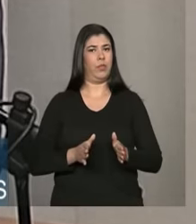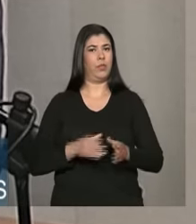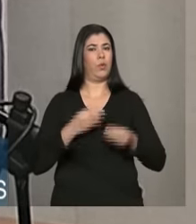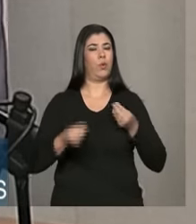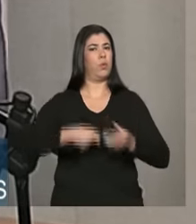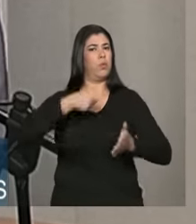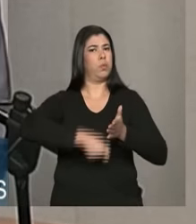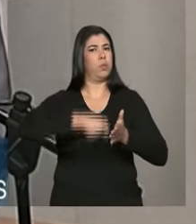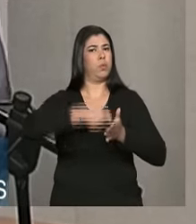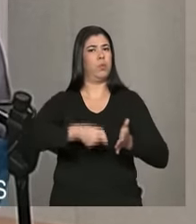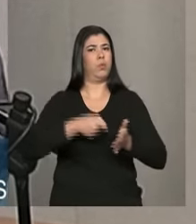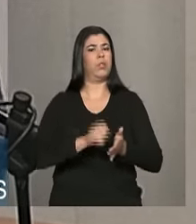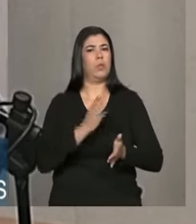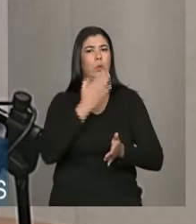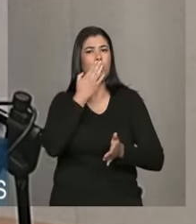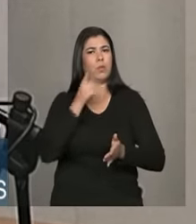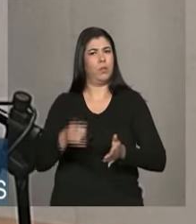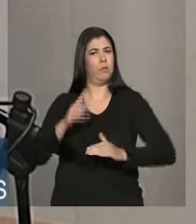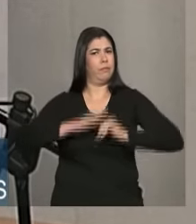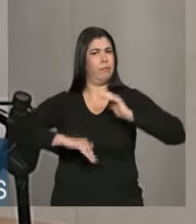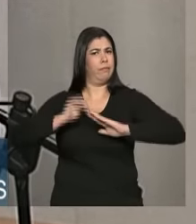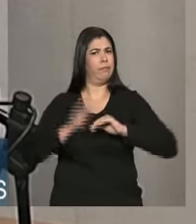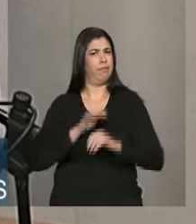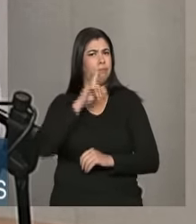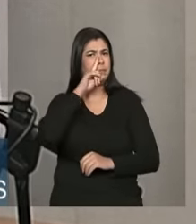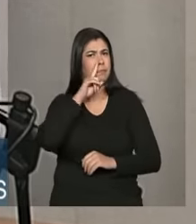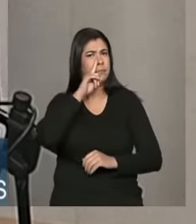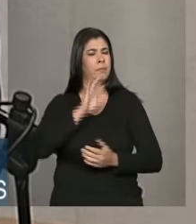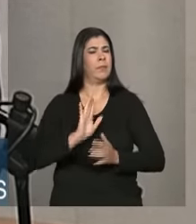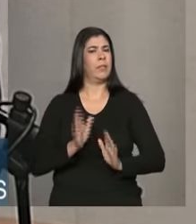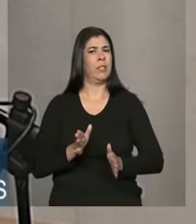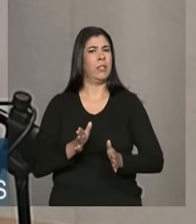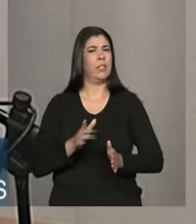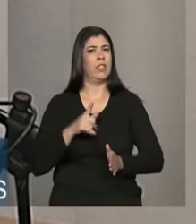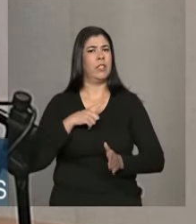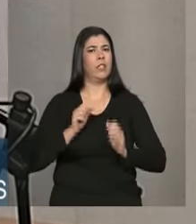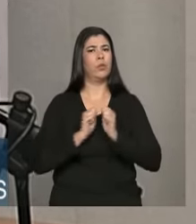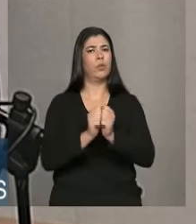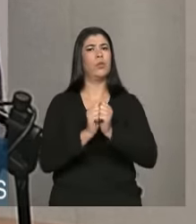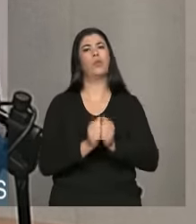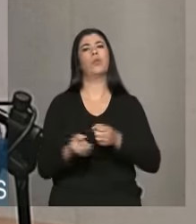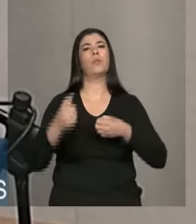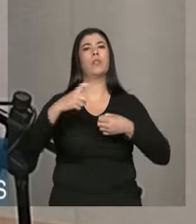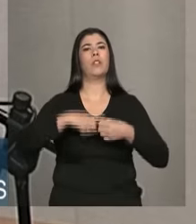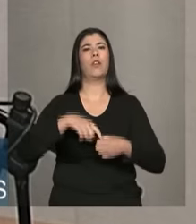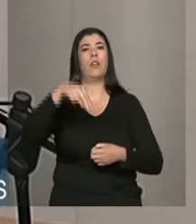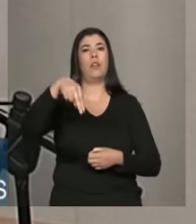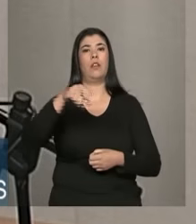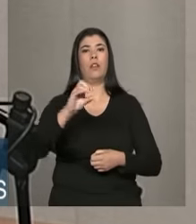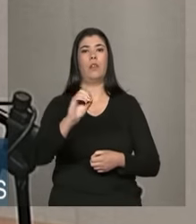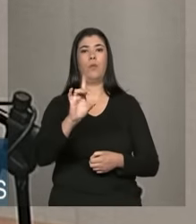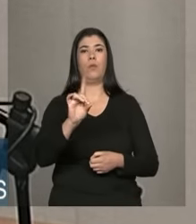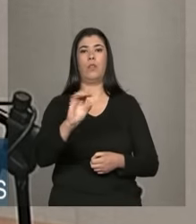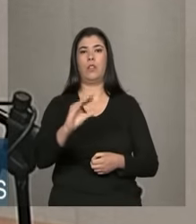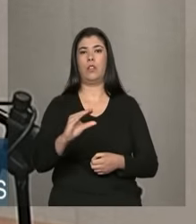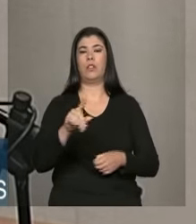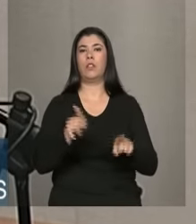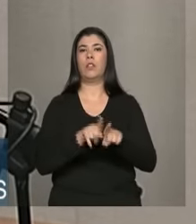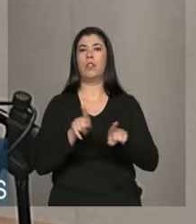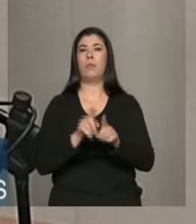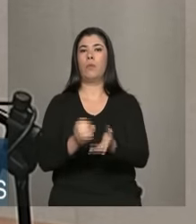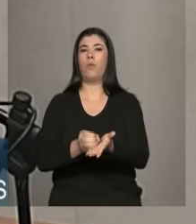enfrentar esse tipo de crise temos tido a colaboração permanente da un temos tido o apoio dos órgãos de